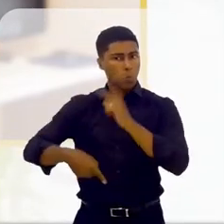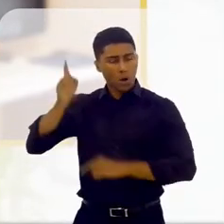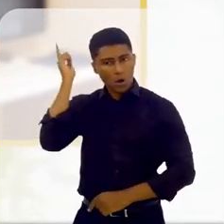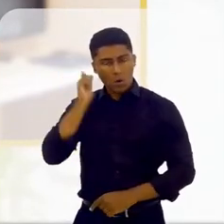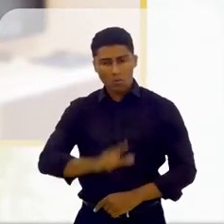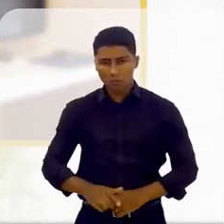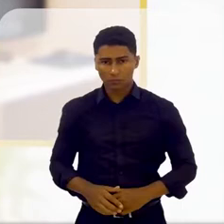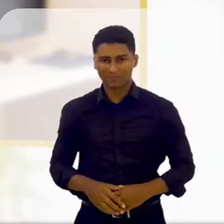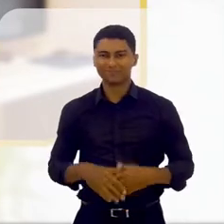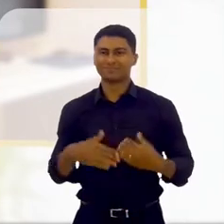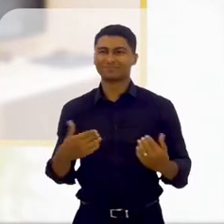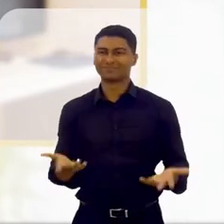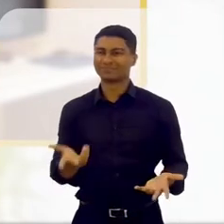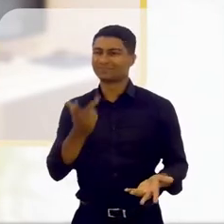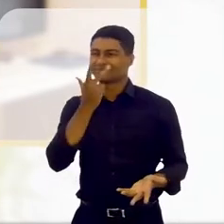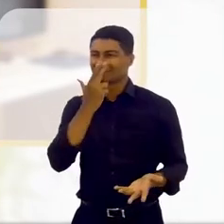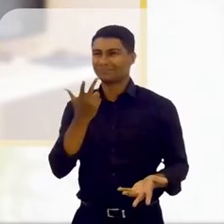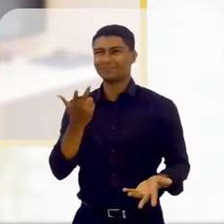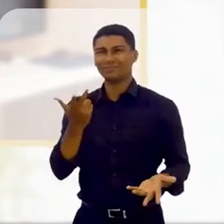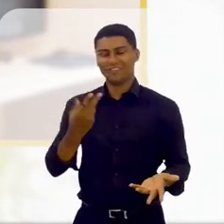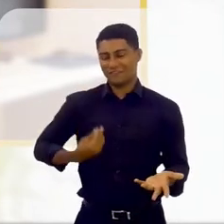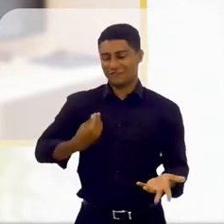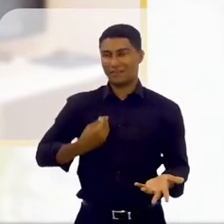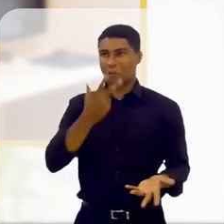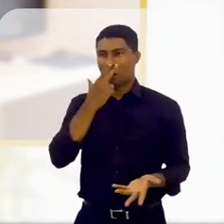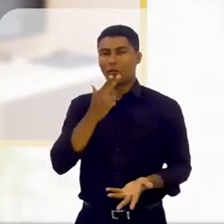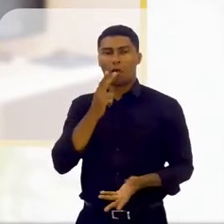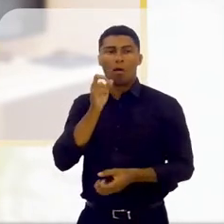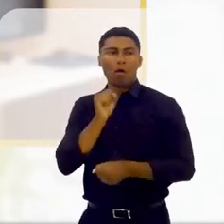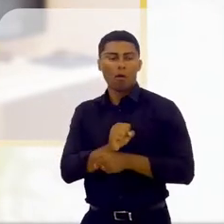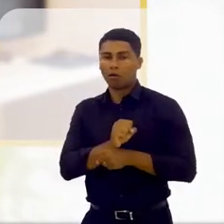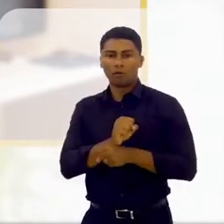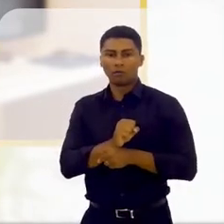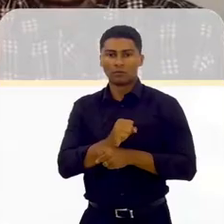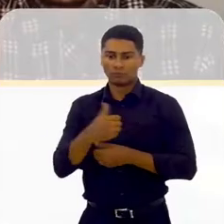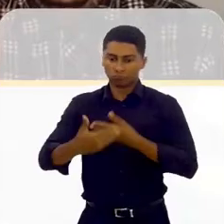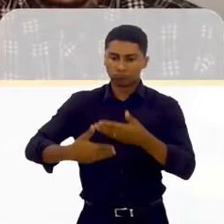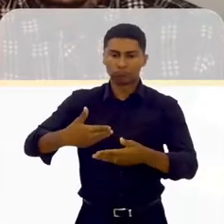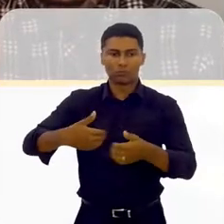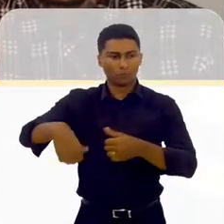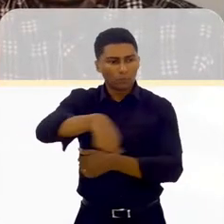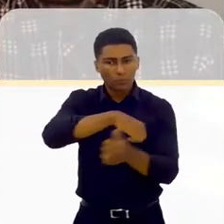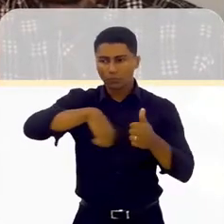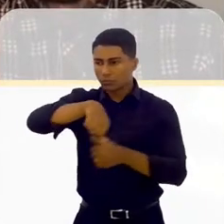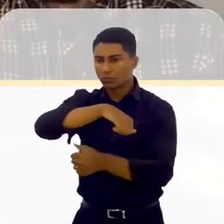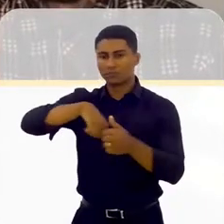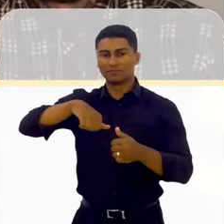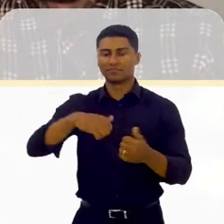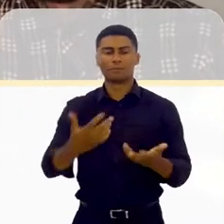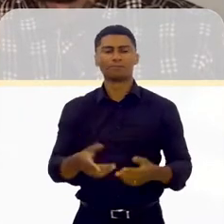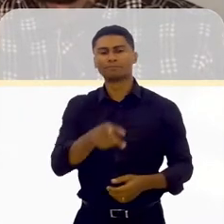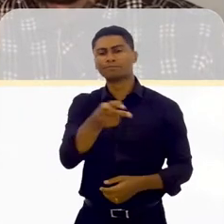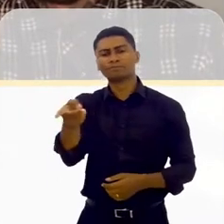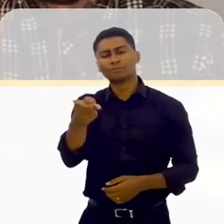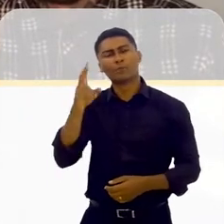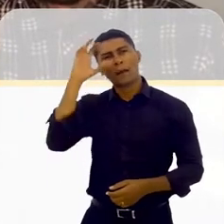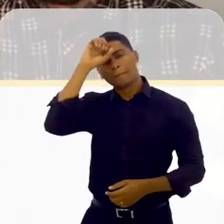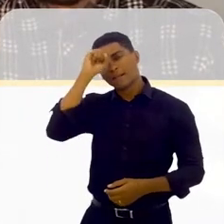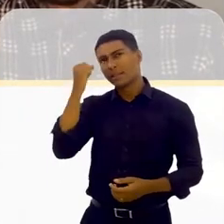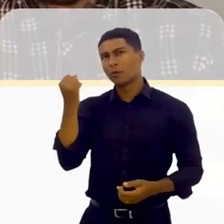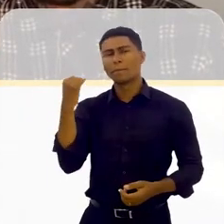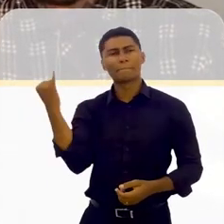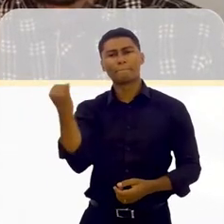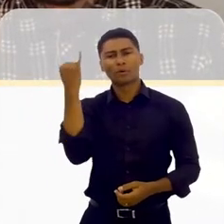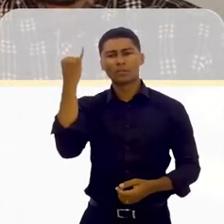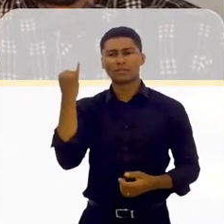na vida é estático. O que que Sim, vocês verdade. aprenderam, assim, de importante ouvindo música? O